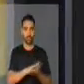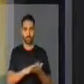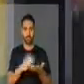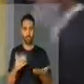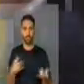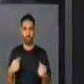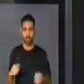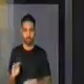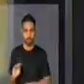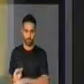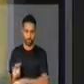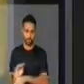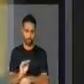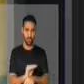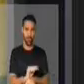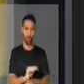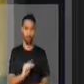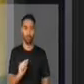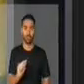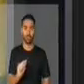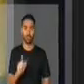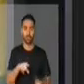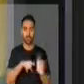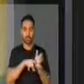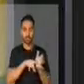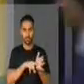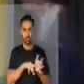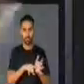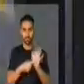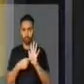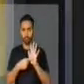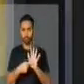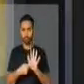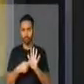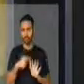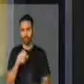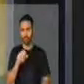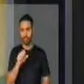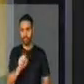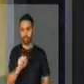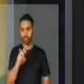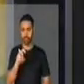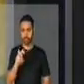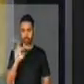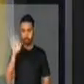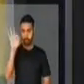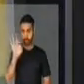cuidados paliativos. Uma pesquisa realizada pelo Instituto Oncoguia mostrou que mais de 85% dos pacientes